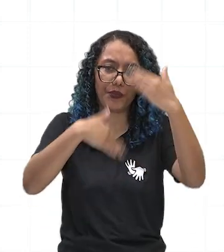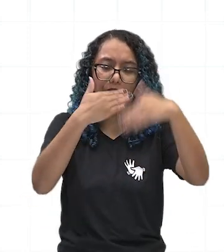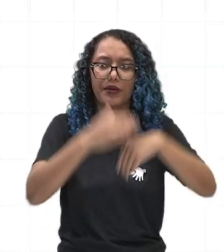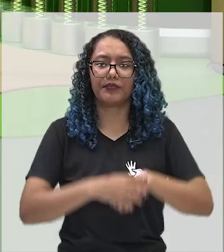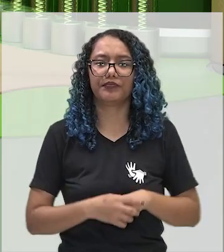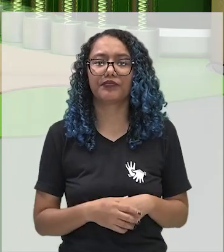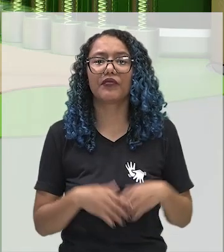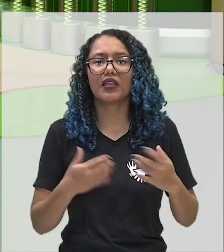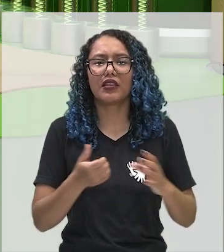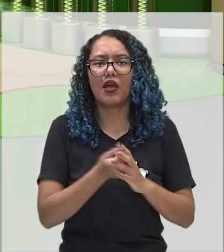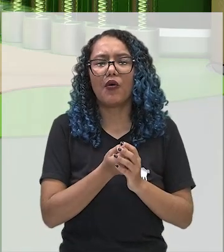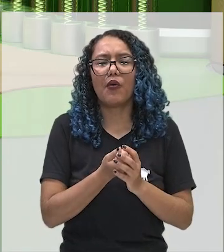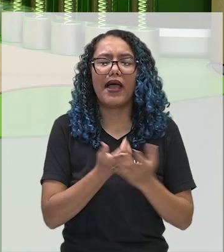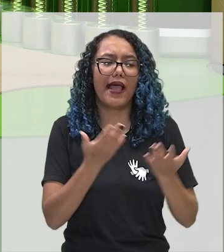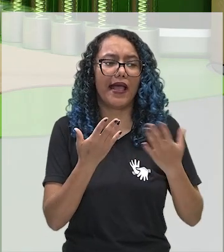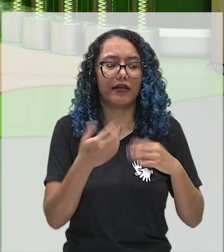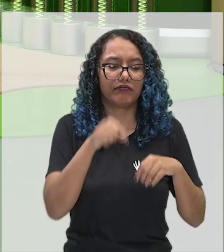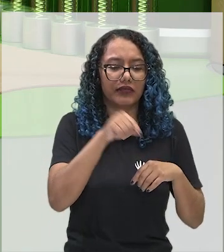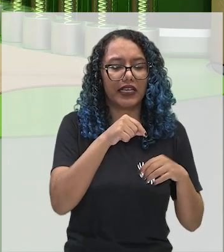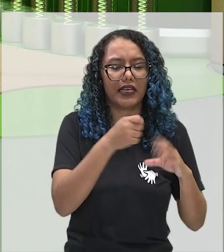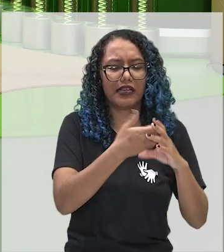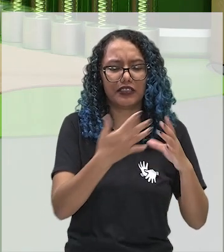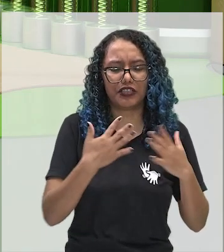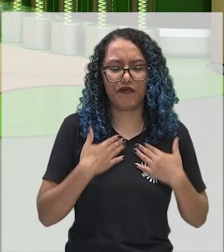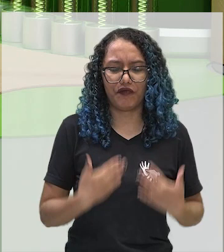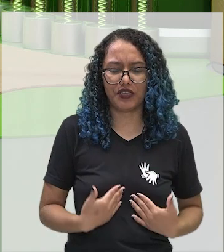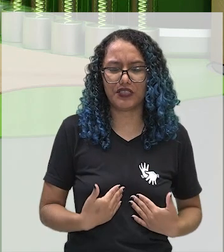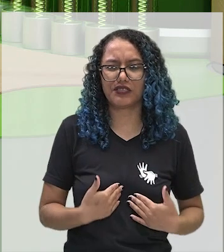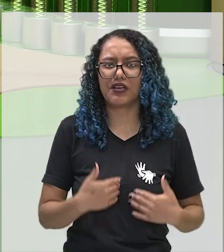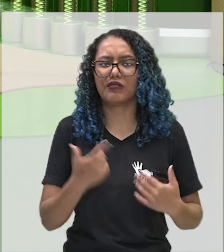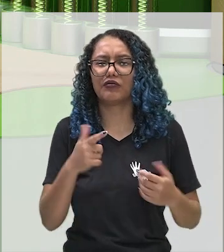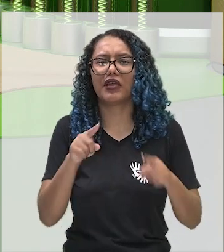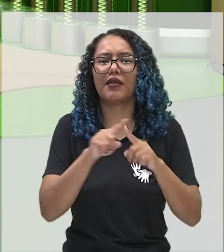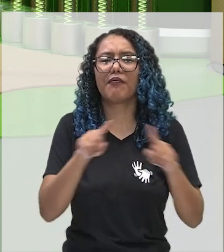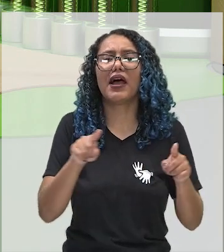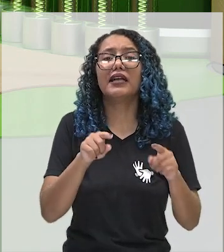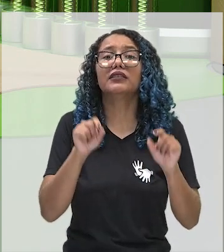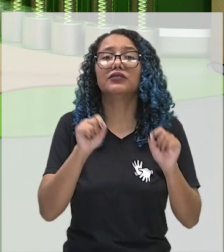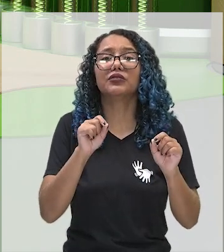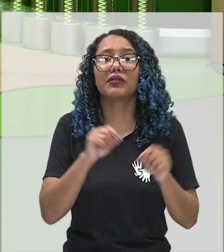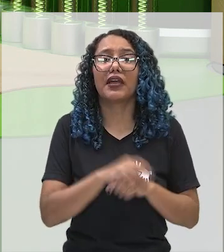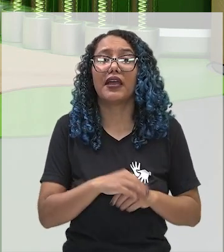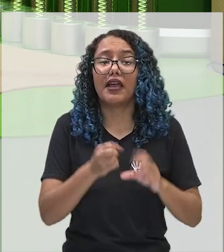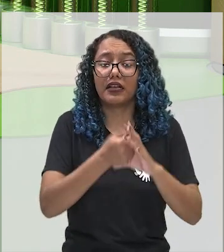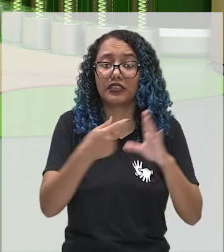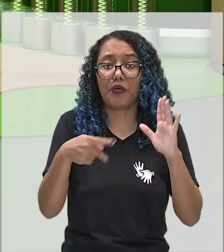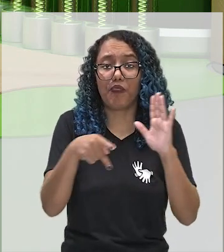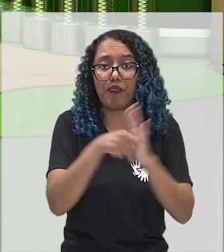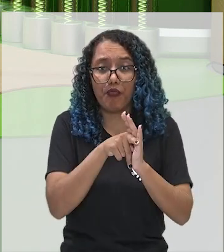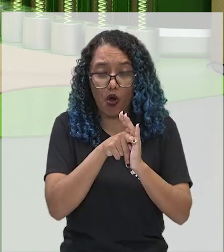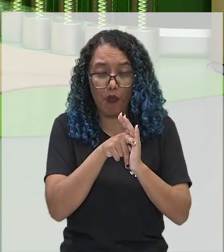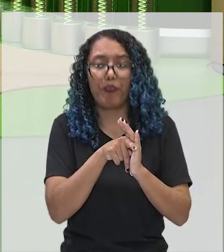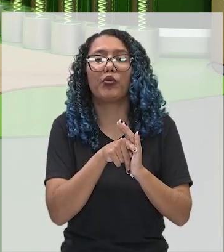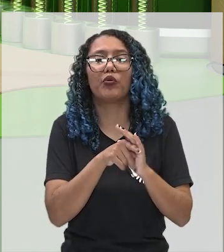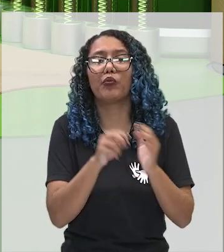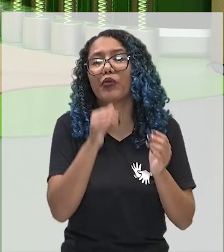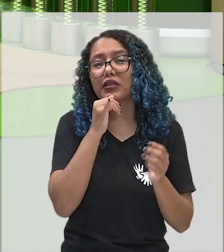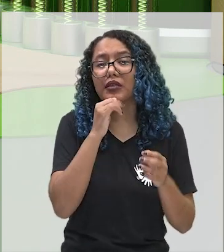características físicas, mas também aquelas características que são peculiares de cada espécie. Bom,